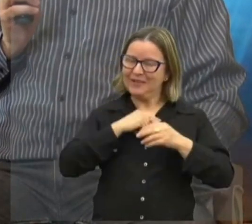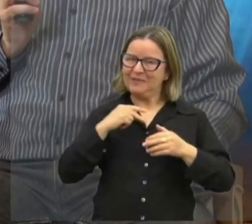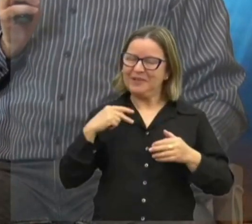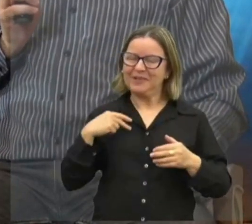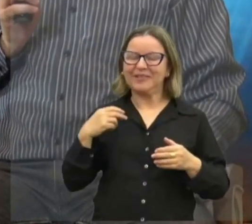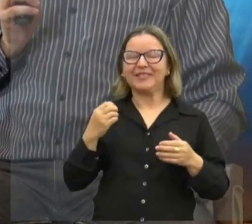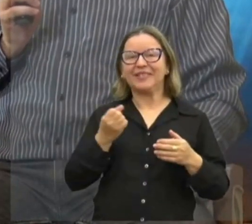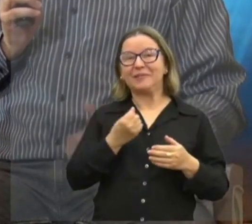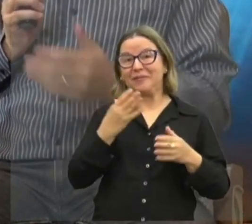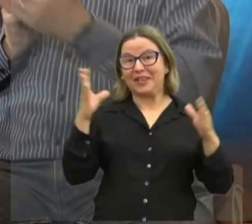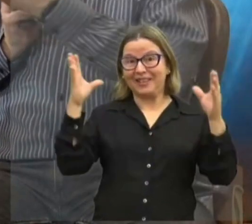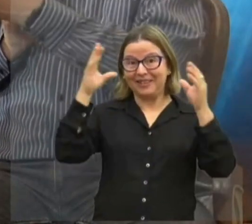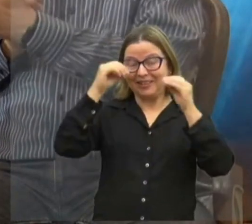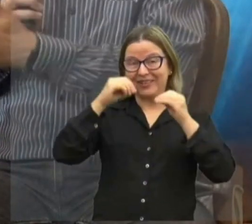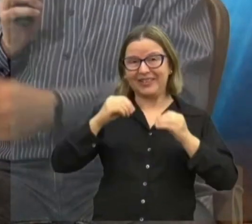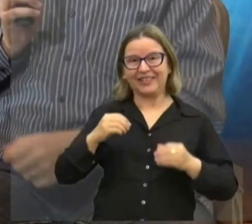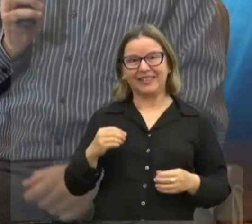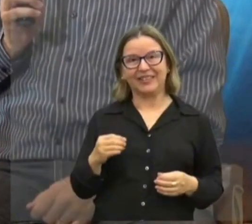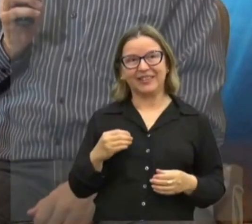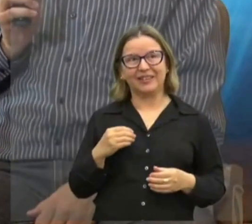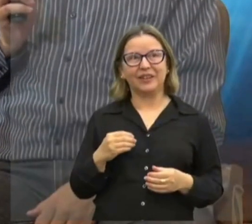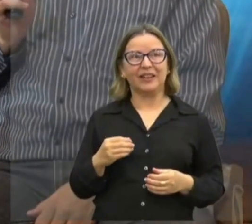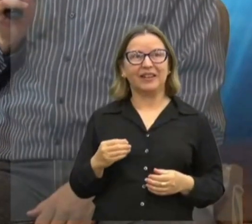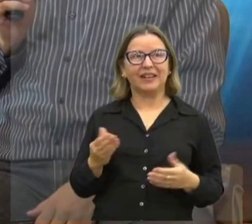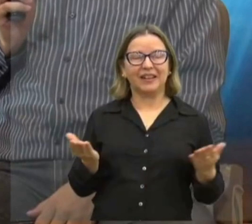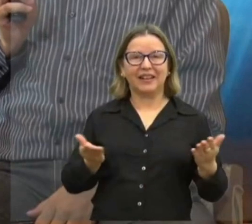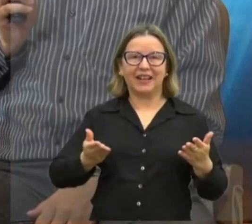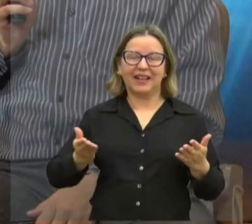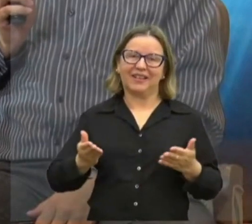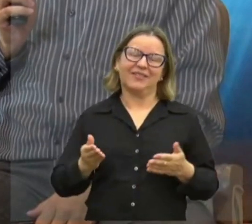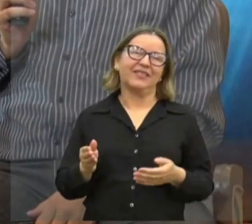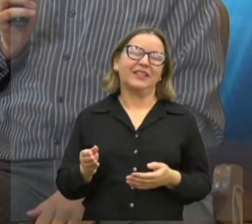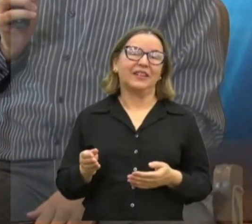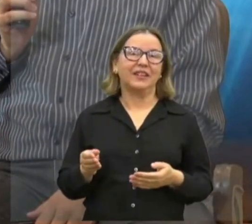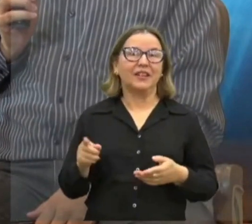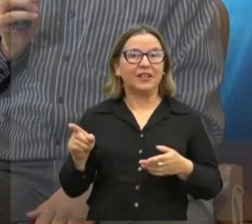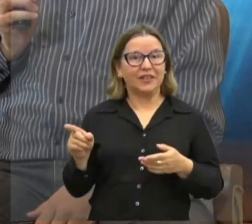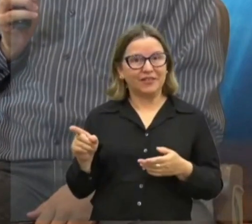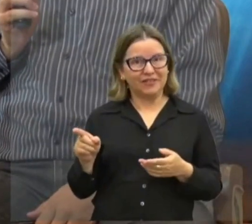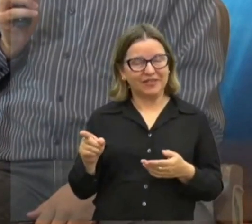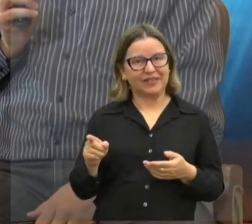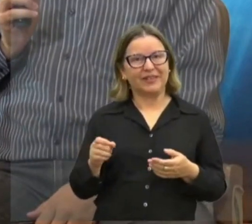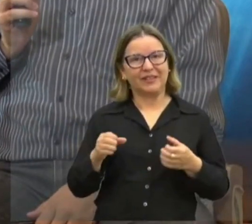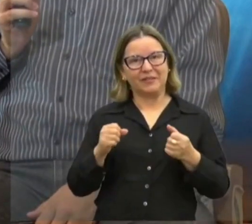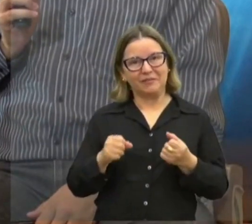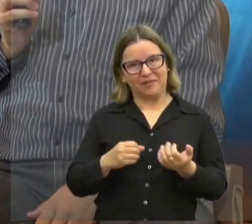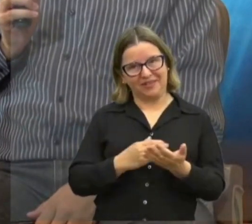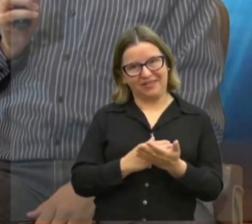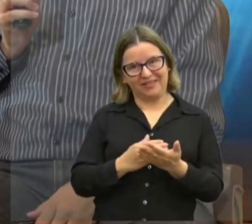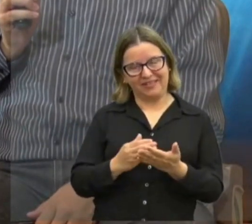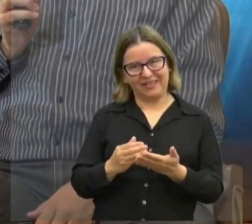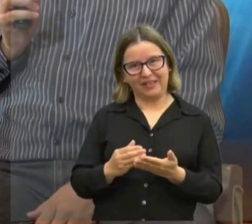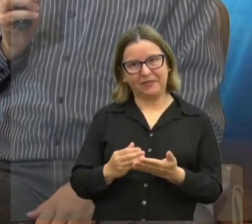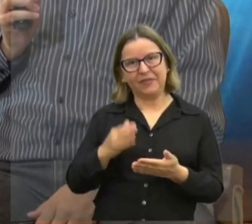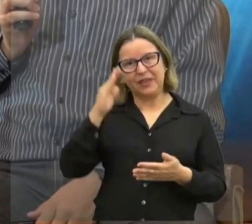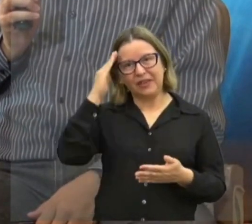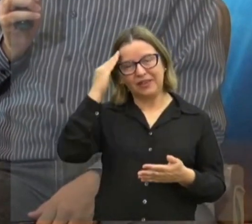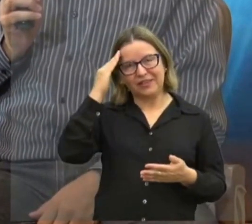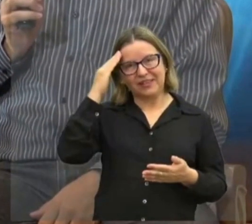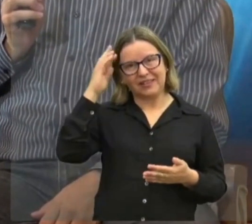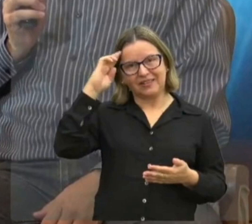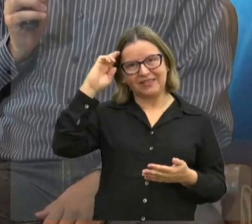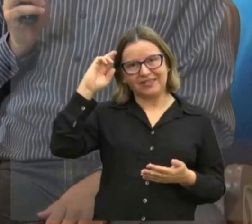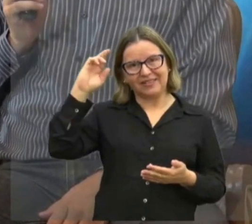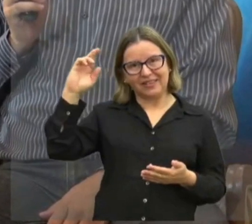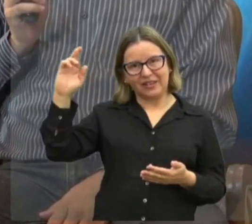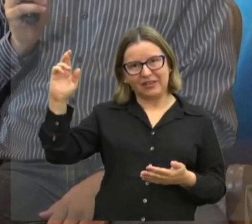noite. E eu gostaria de, então, passar a palavra para você. E eu sei que o Senhor,